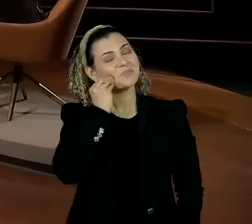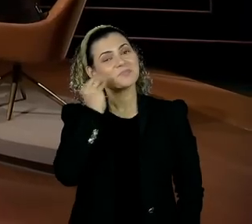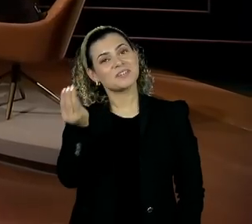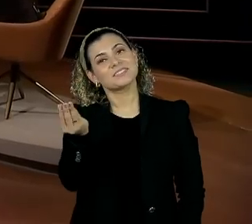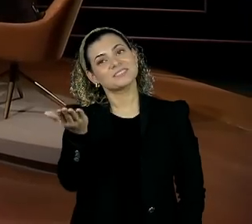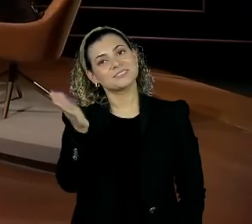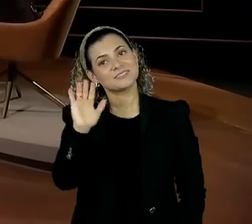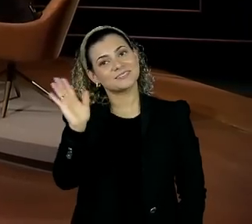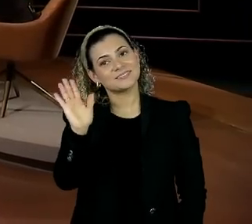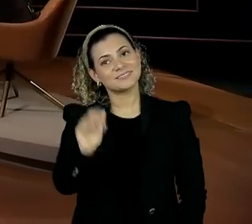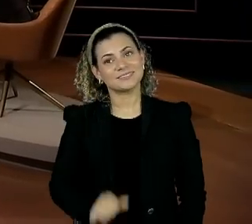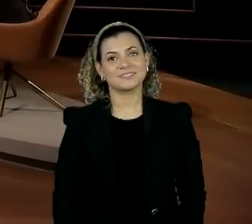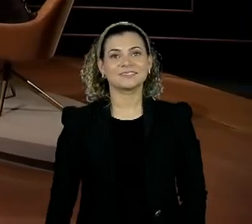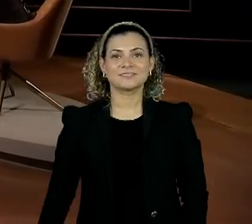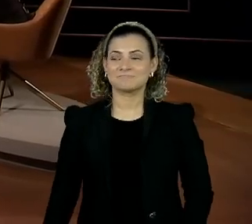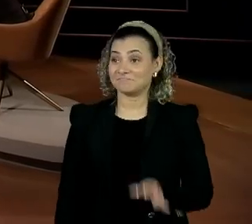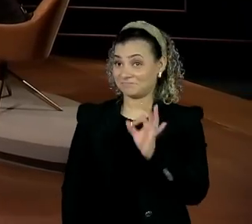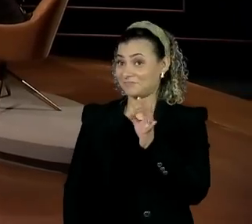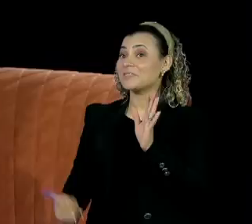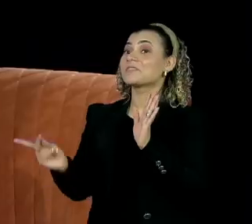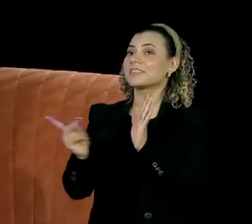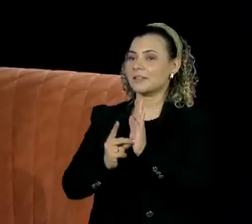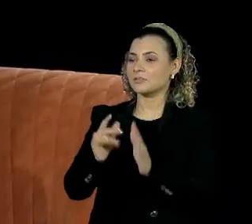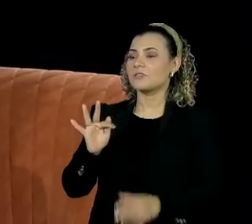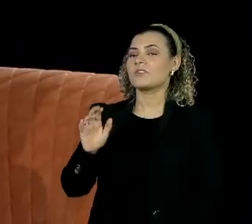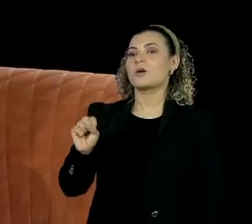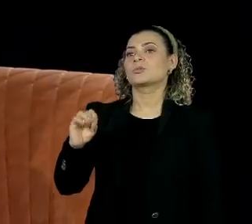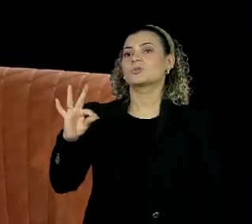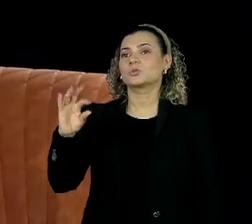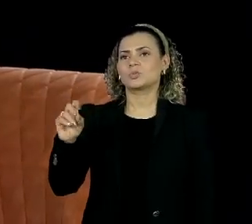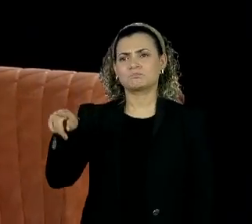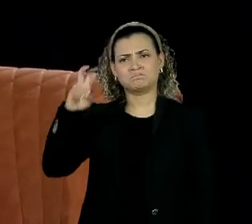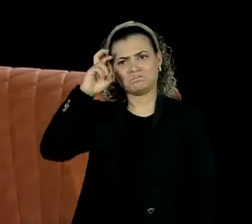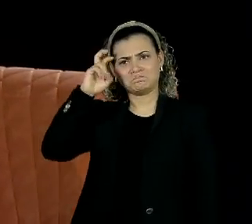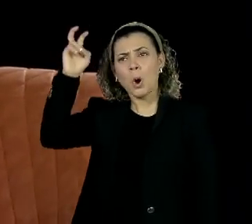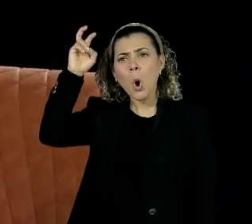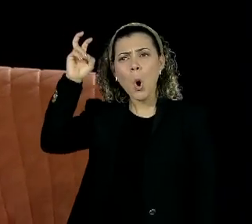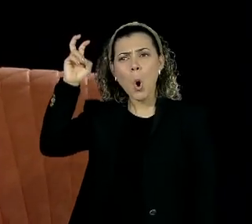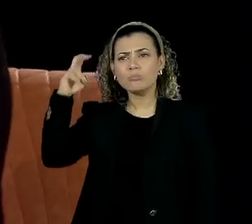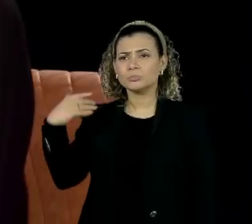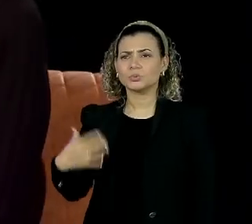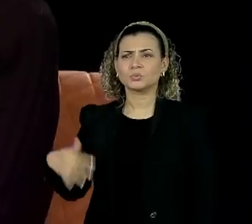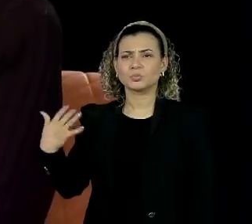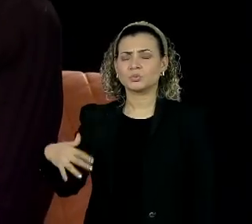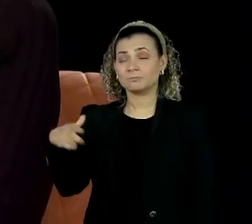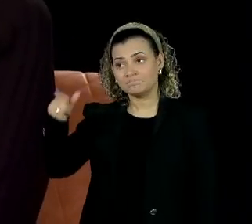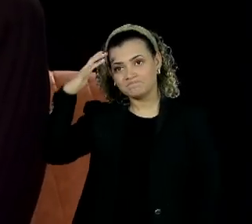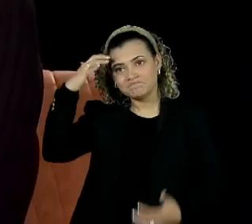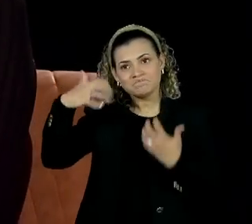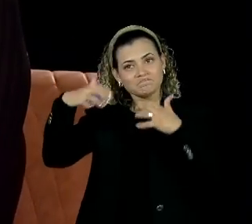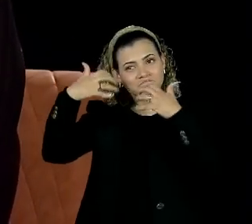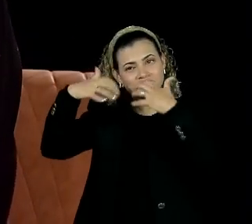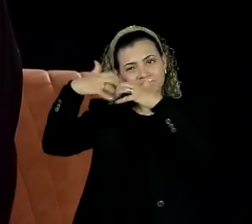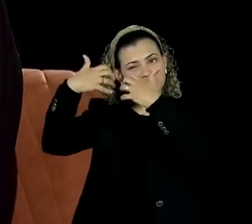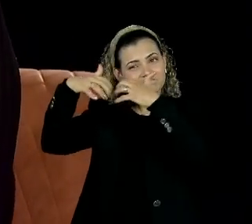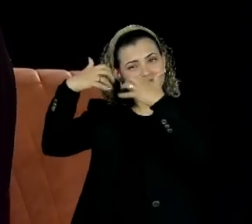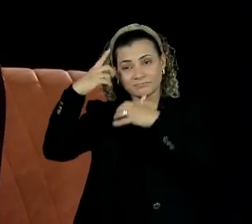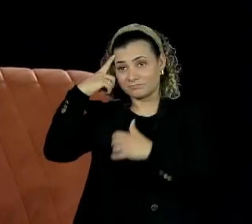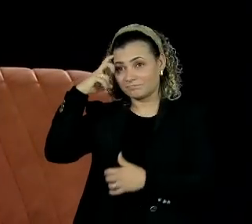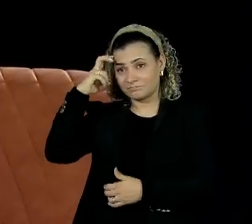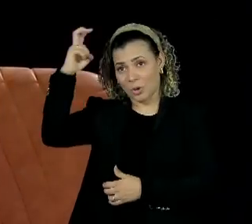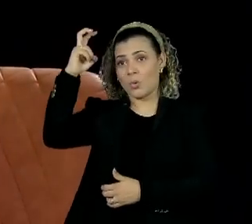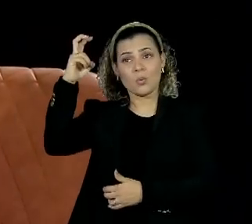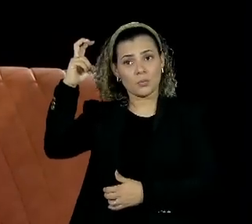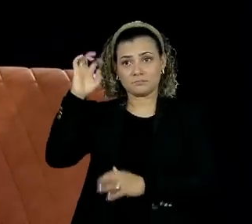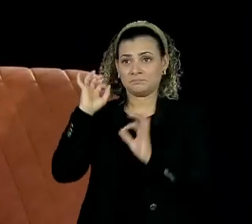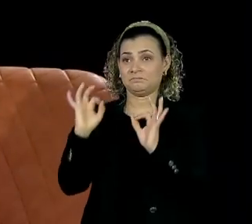valeu. É mesmo, cara. O Fausto, eu acho um gênio. Eu acho uma mente muito, muito, muito